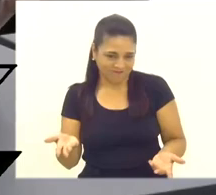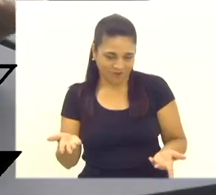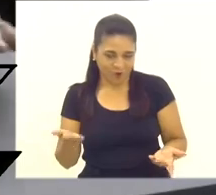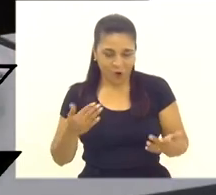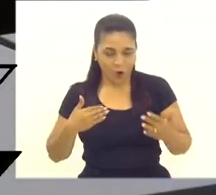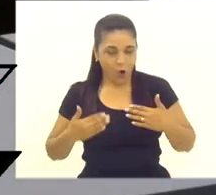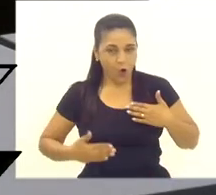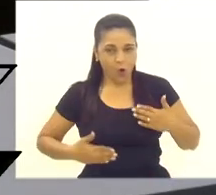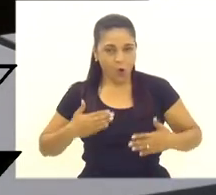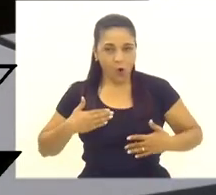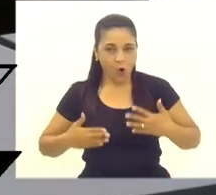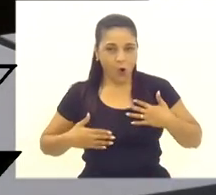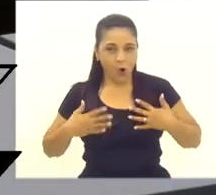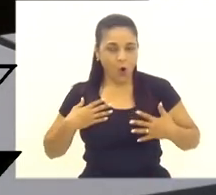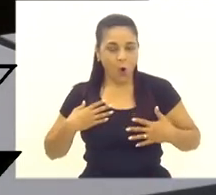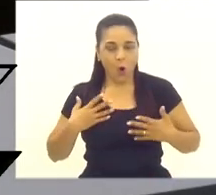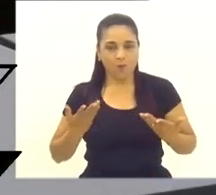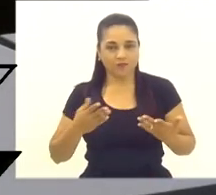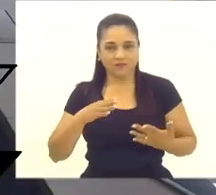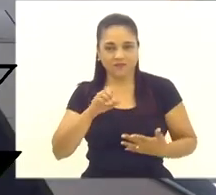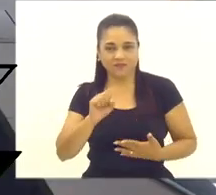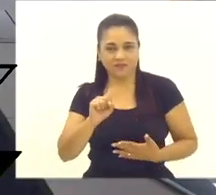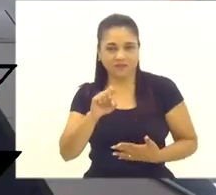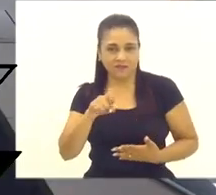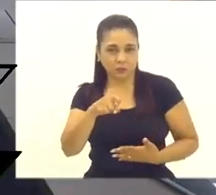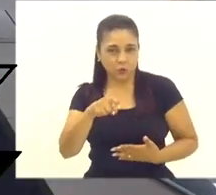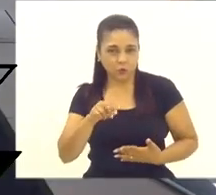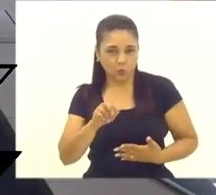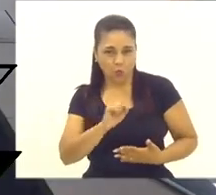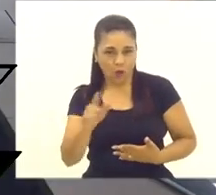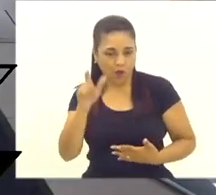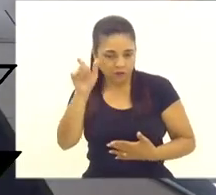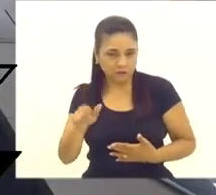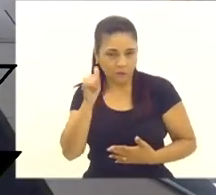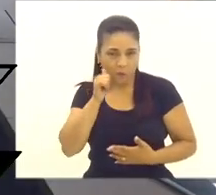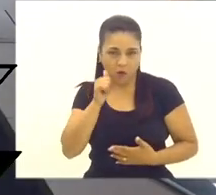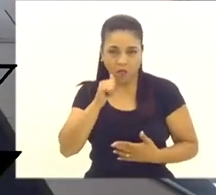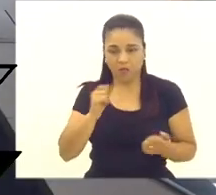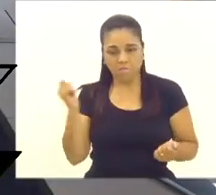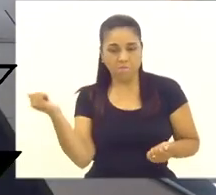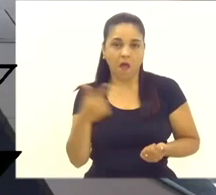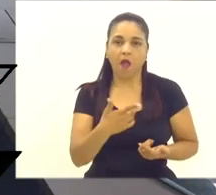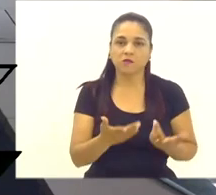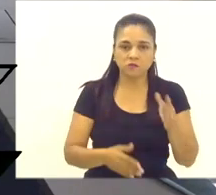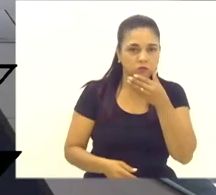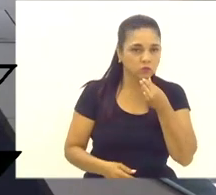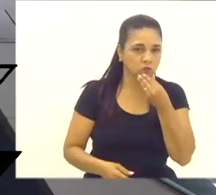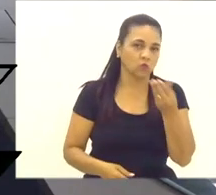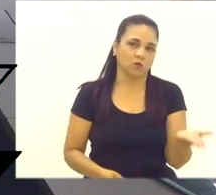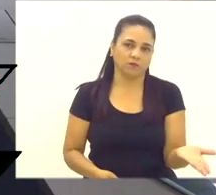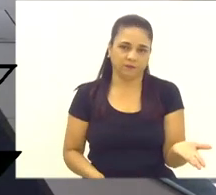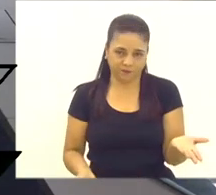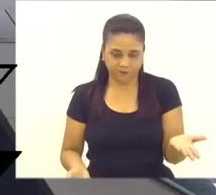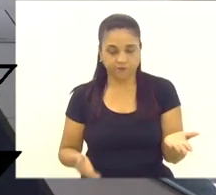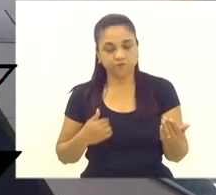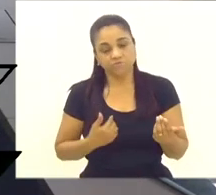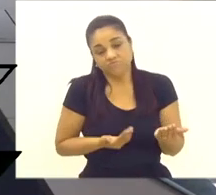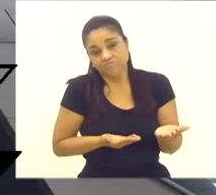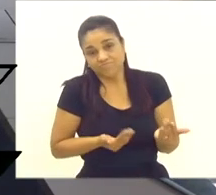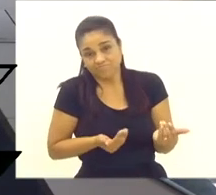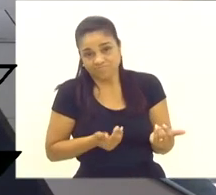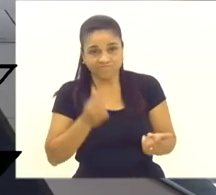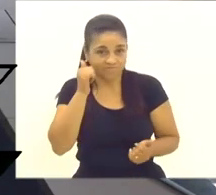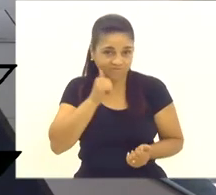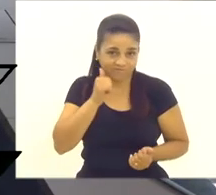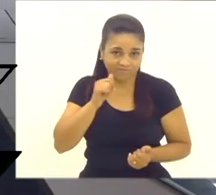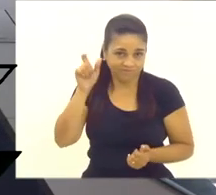é eu acho que tem e isso com as mulheres mais jovens também é um né É isso que a Dani